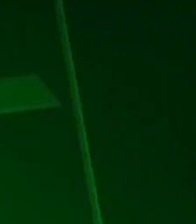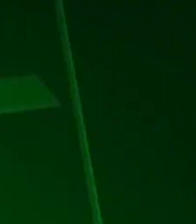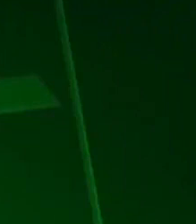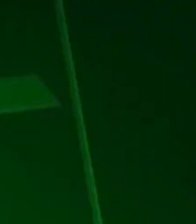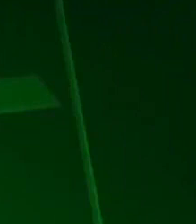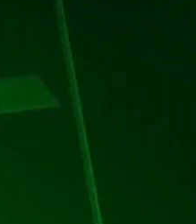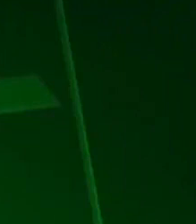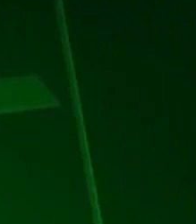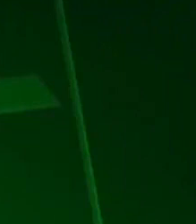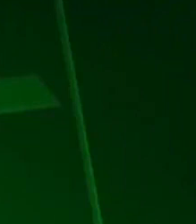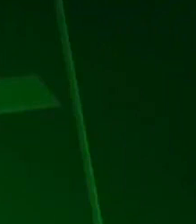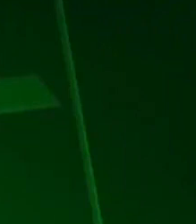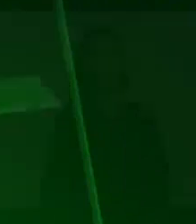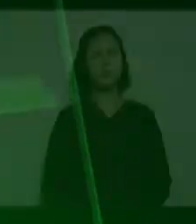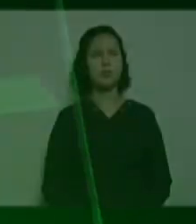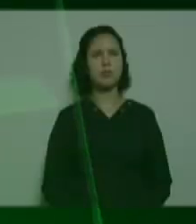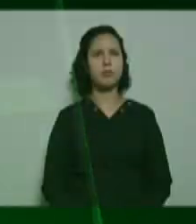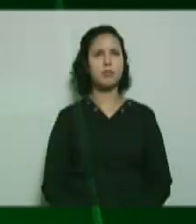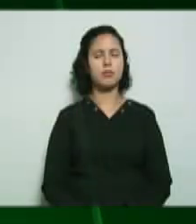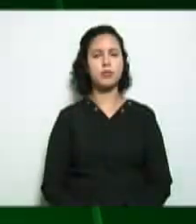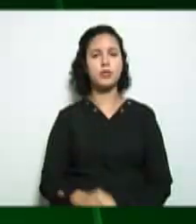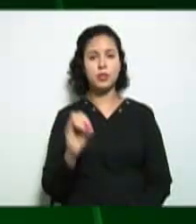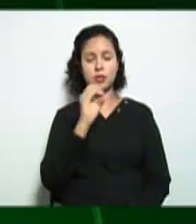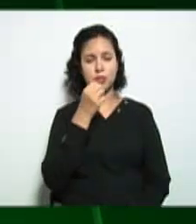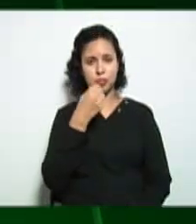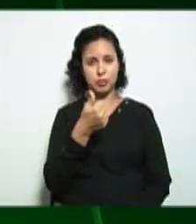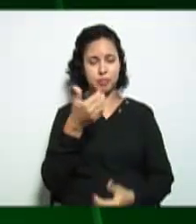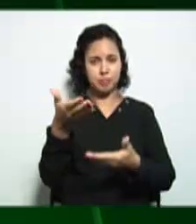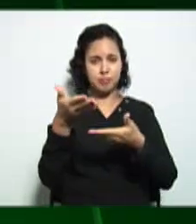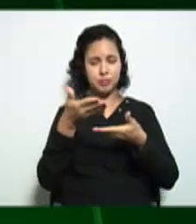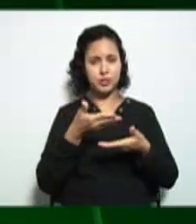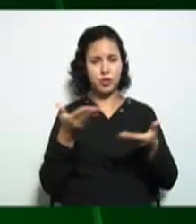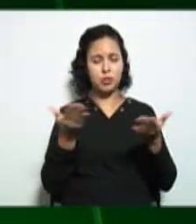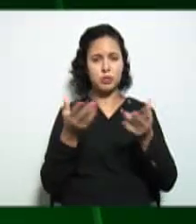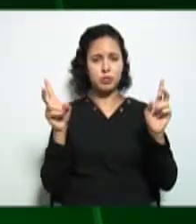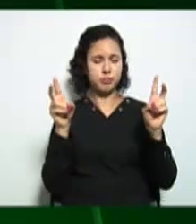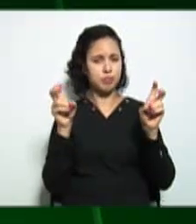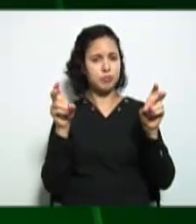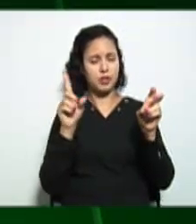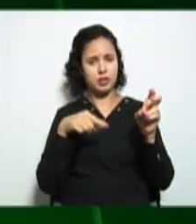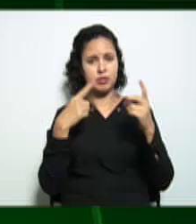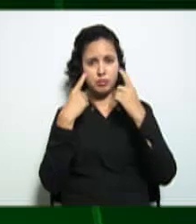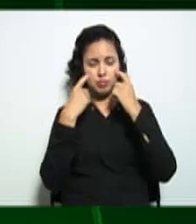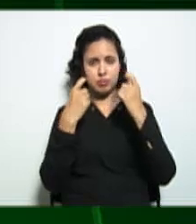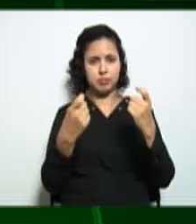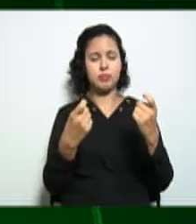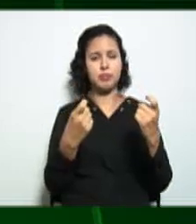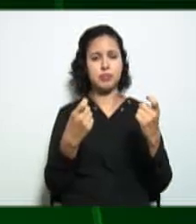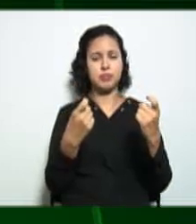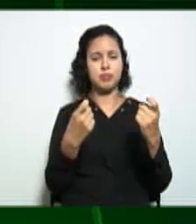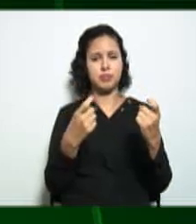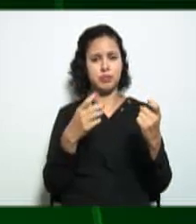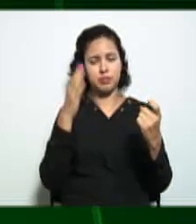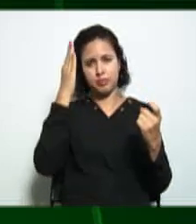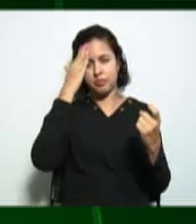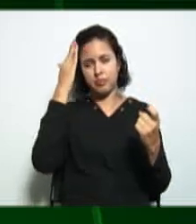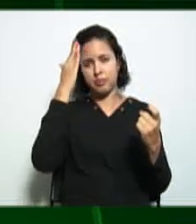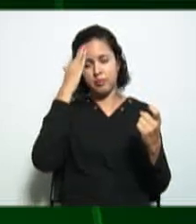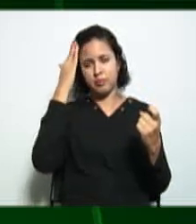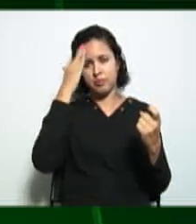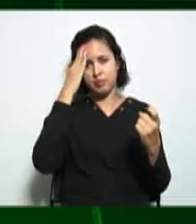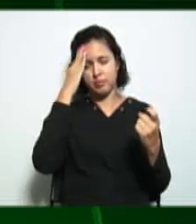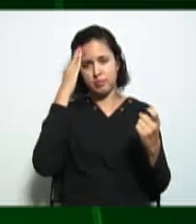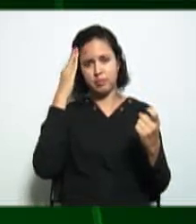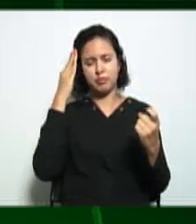Oi, tudo bom? Seja bem-vindo de volta às aulas. E hoje nosso tema é bem interessante. Tenho certeza que você